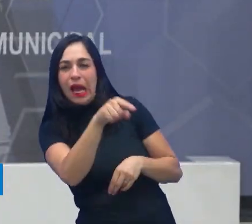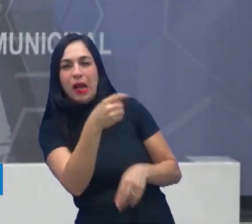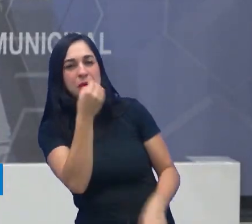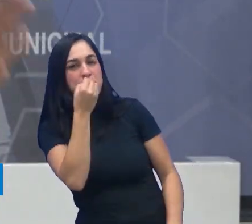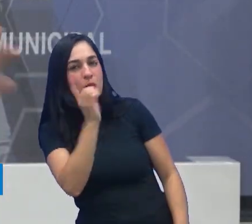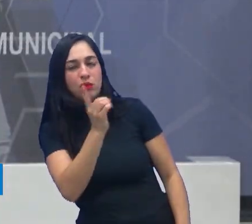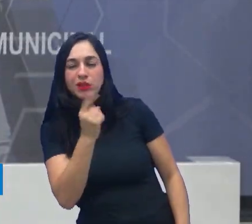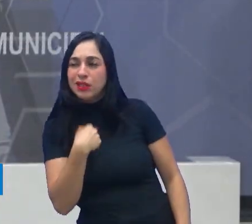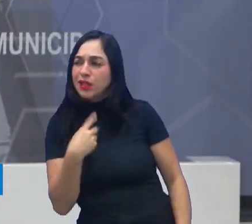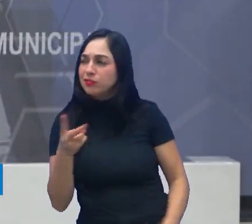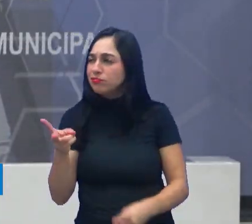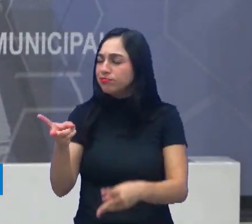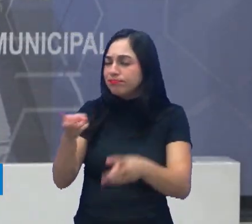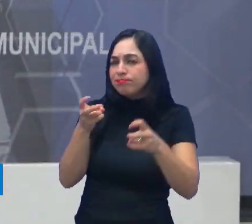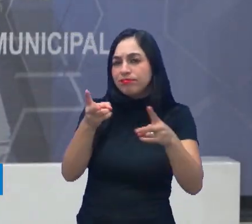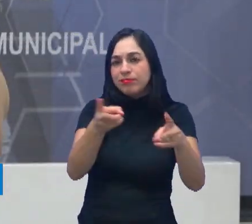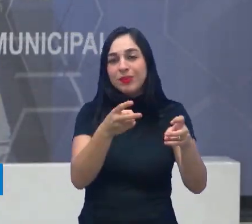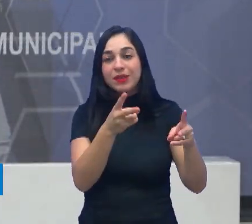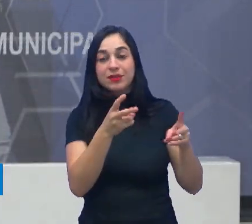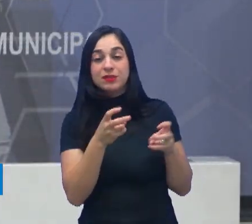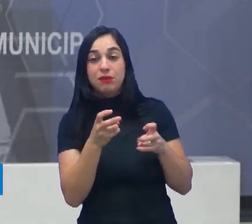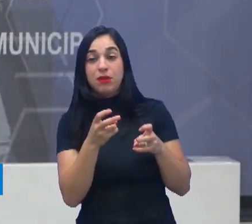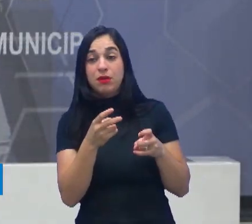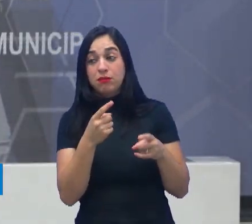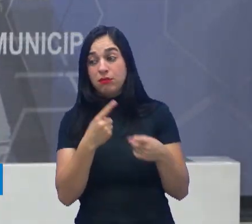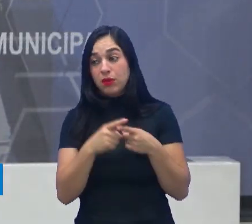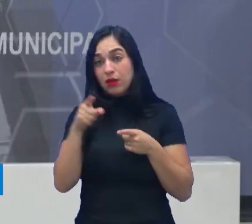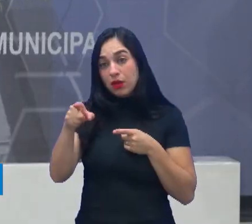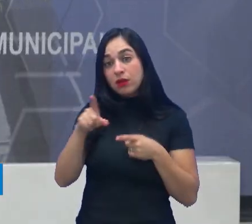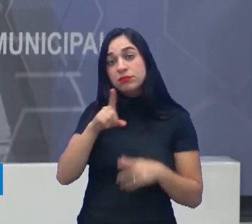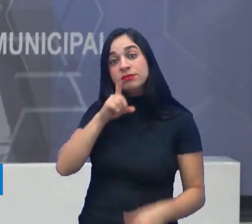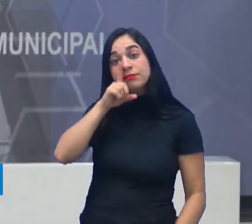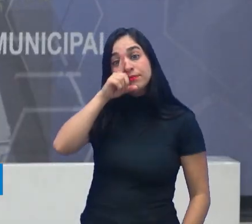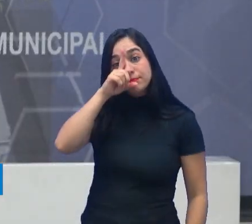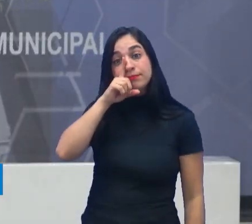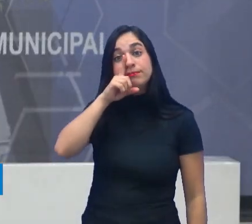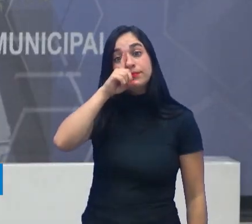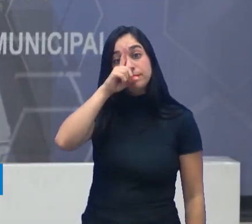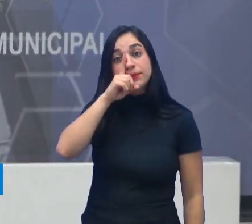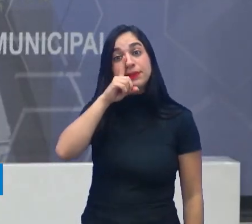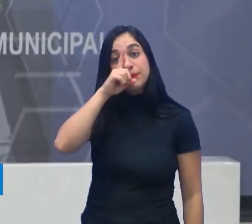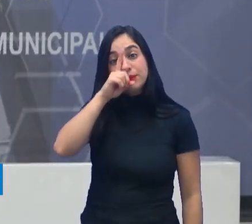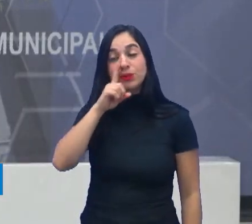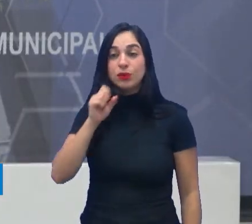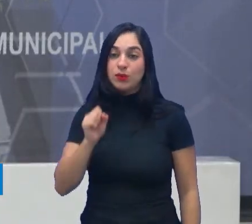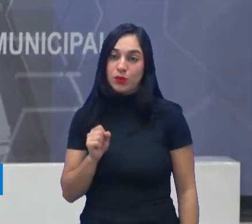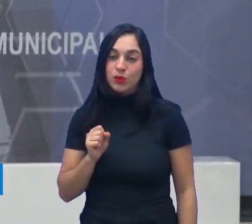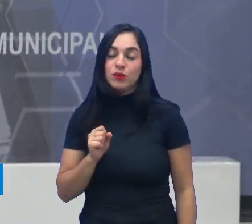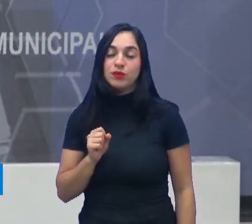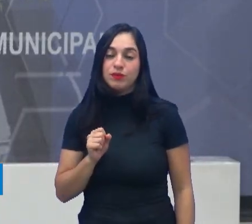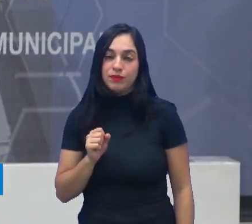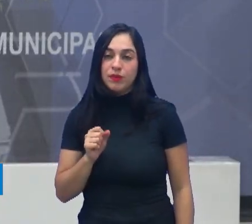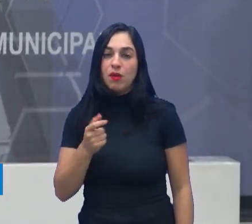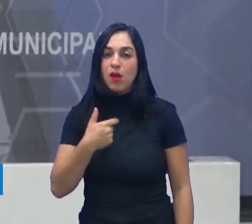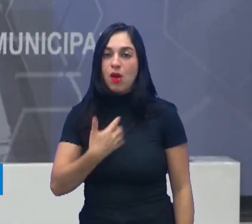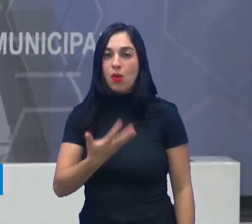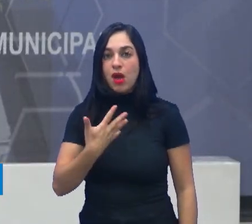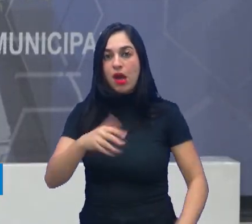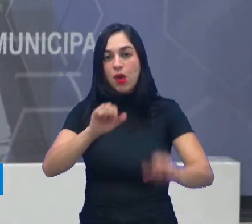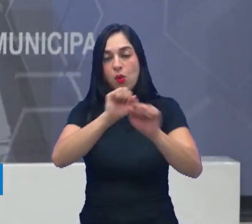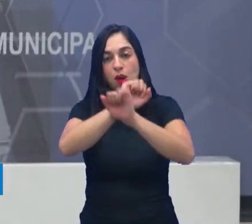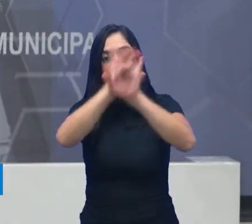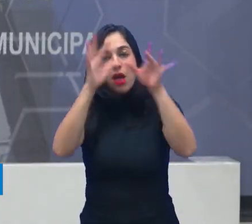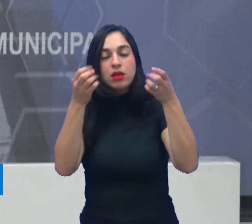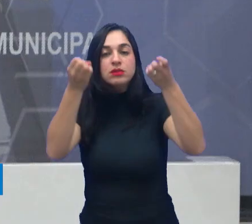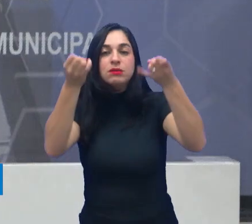olhar e enxergar que aquela situação está colocando as pessoas em risco. E aqui eu quero deixar muito claro que